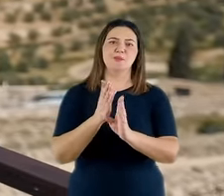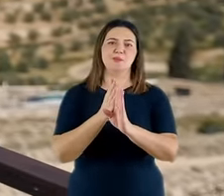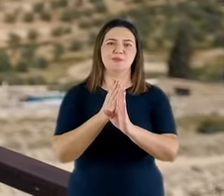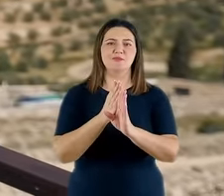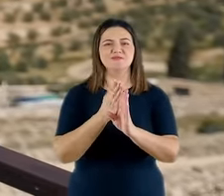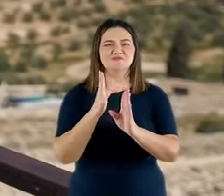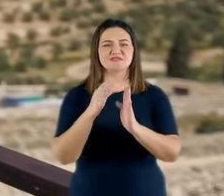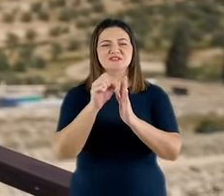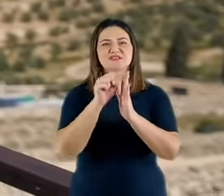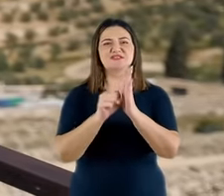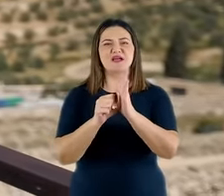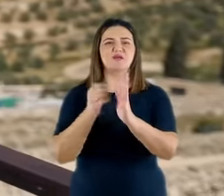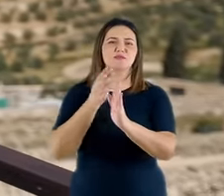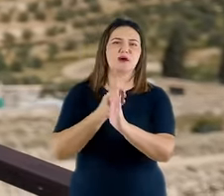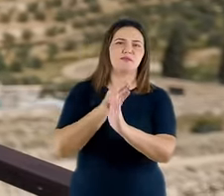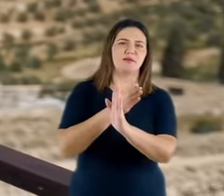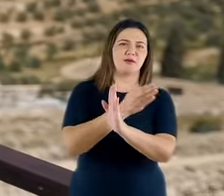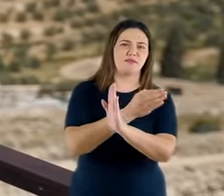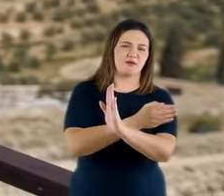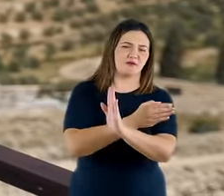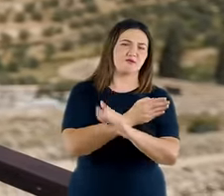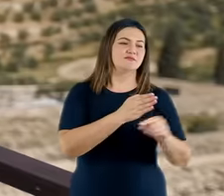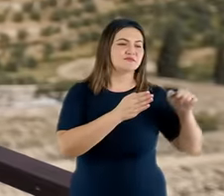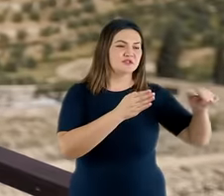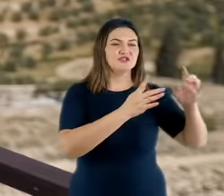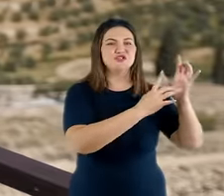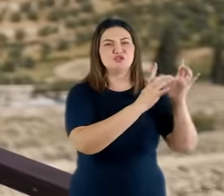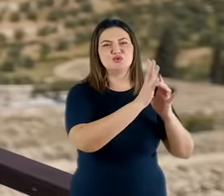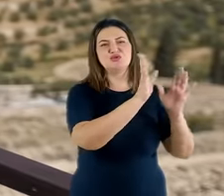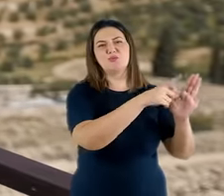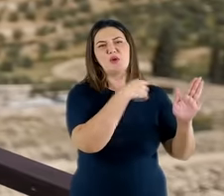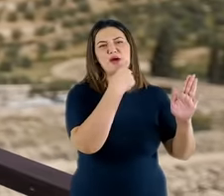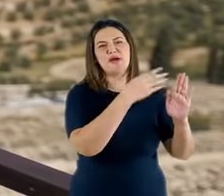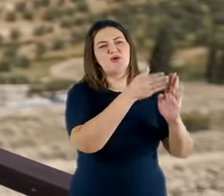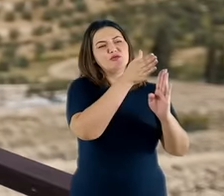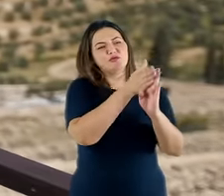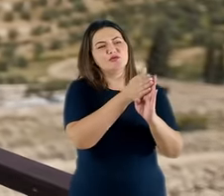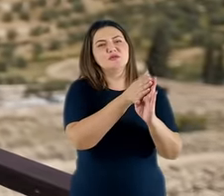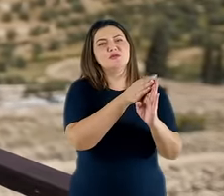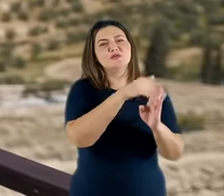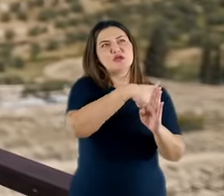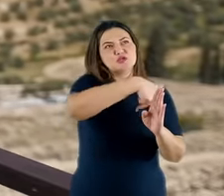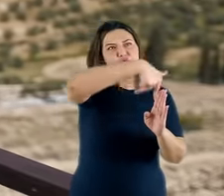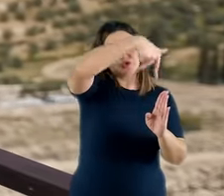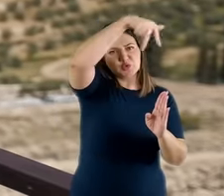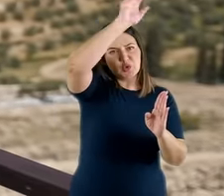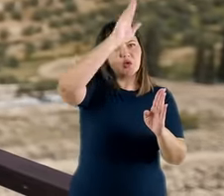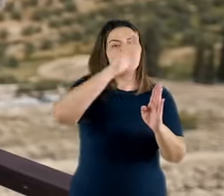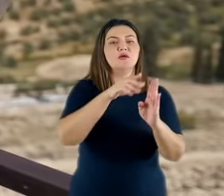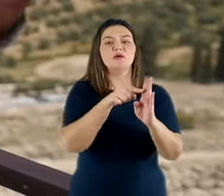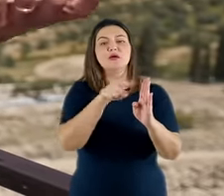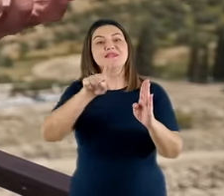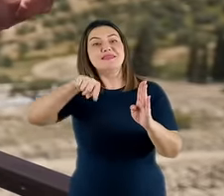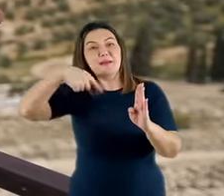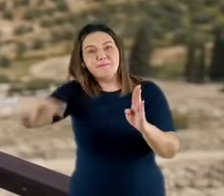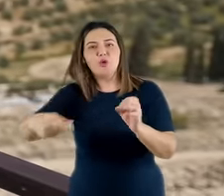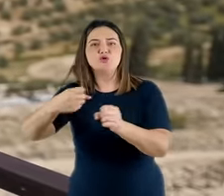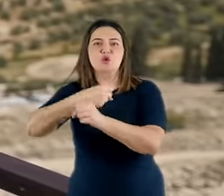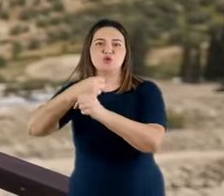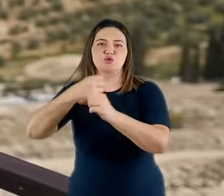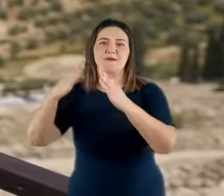otomano, construída séculos e séculos e séculos depois que Jesus já havia sido morto, ressuscitado e subido aos